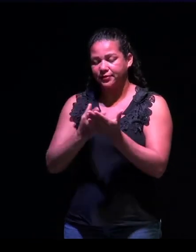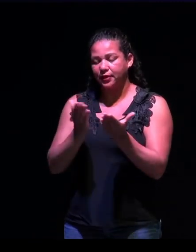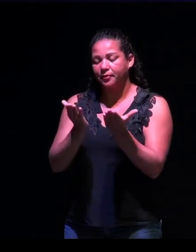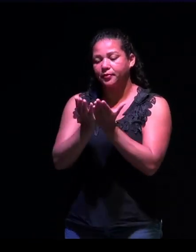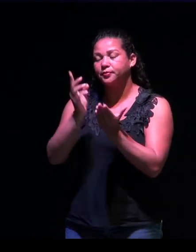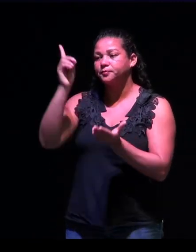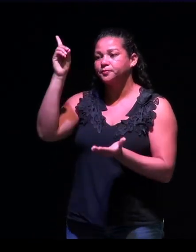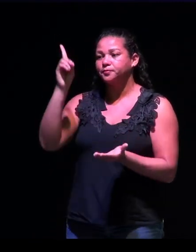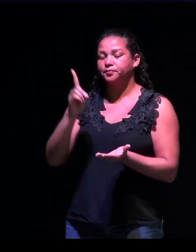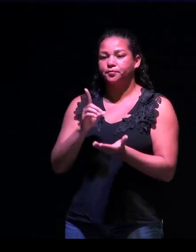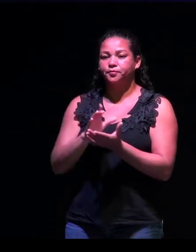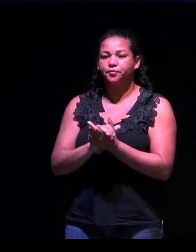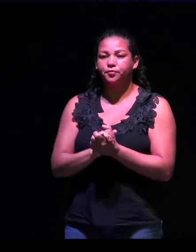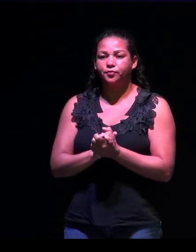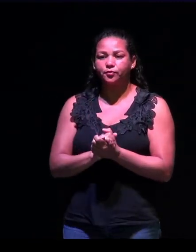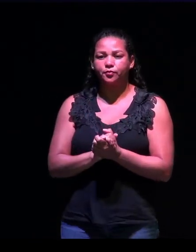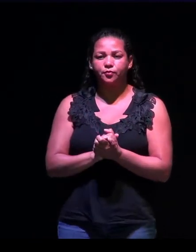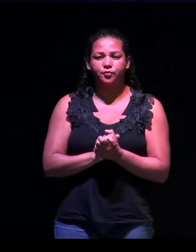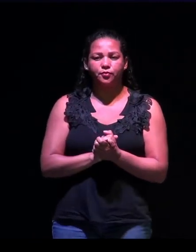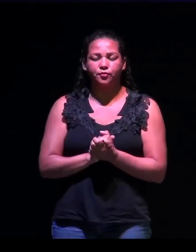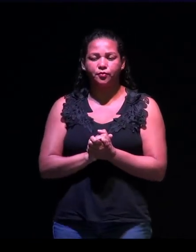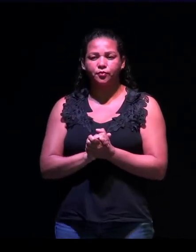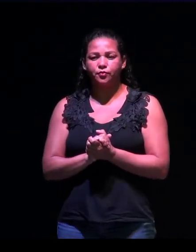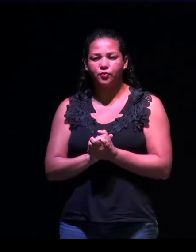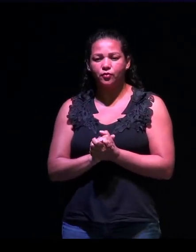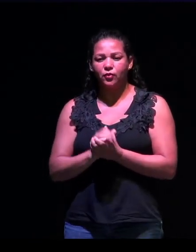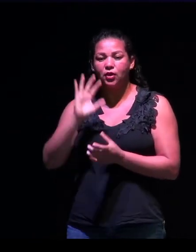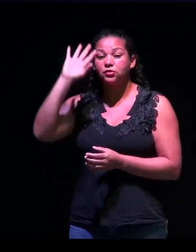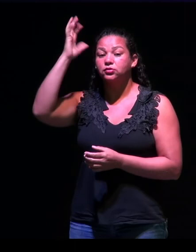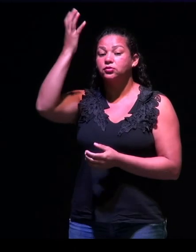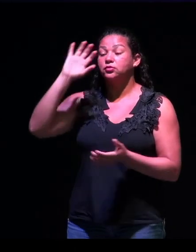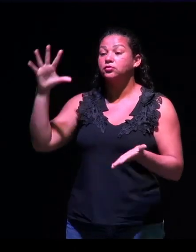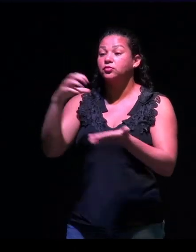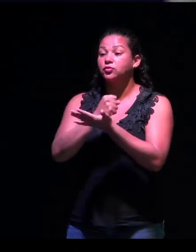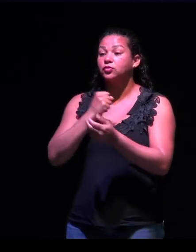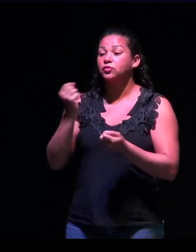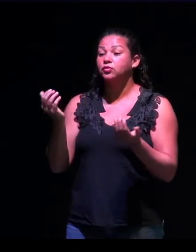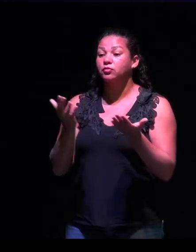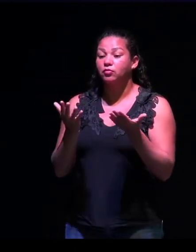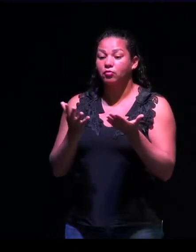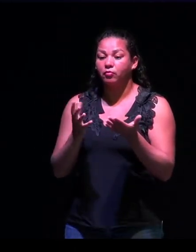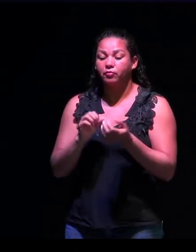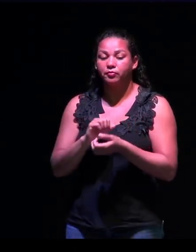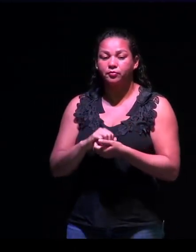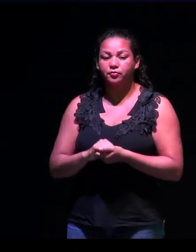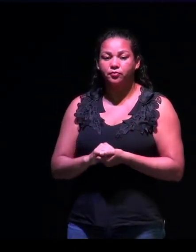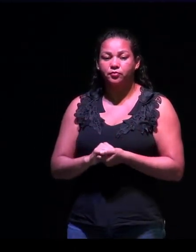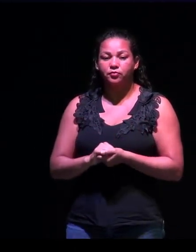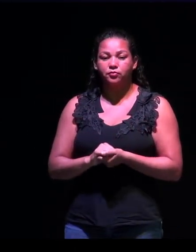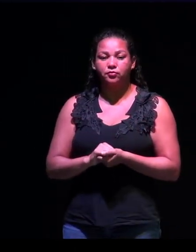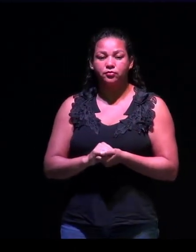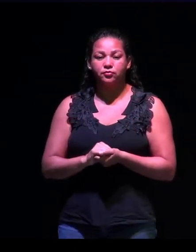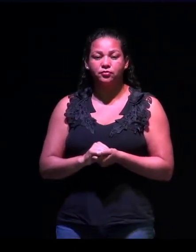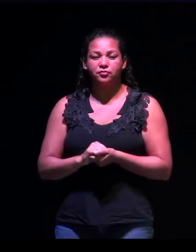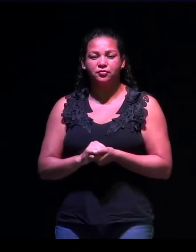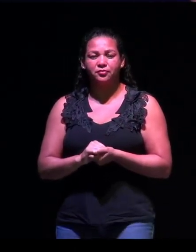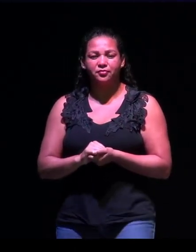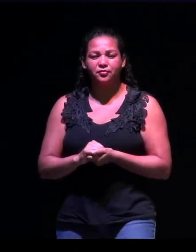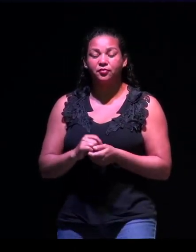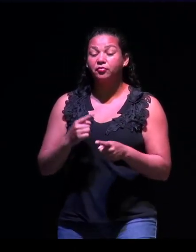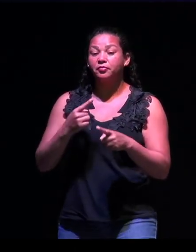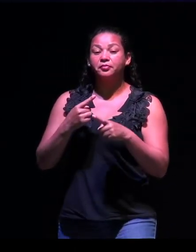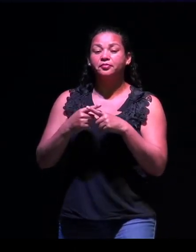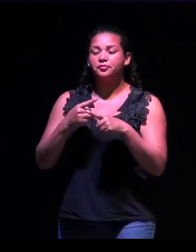pouco, quando chegar bem na porta, se acontecesse o arrebatamento, a carteira de cigarro ia cair e ele ia subir,